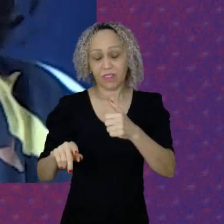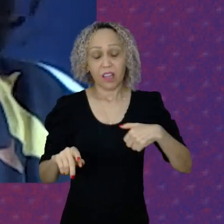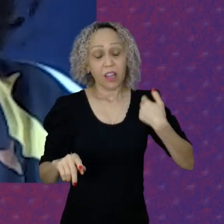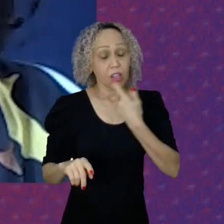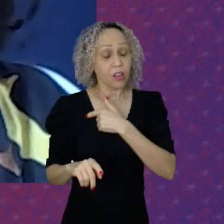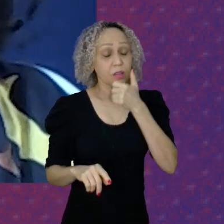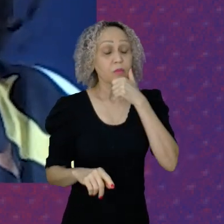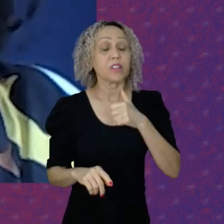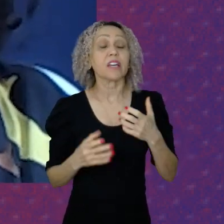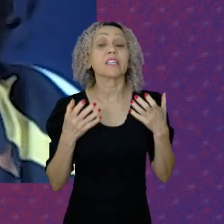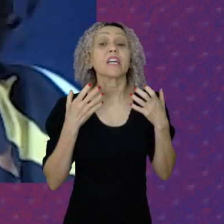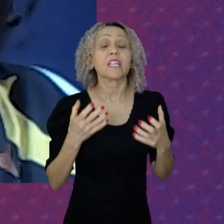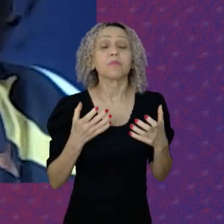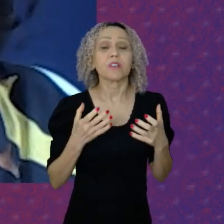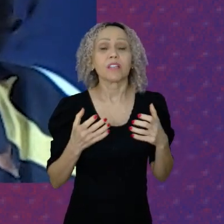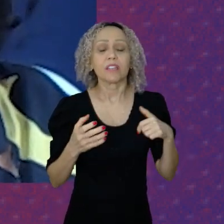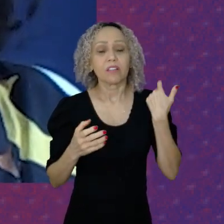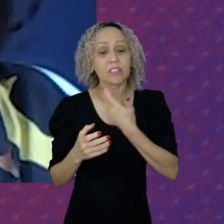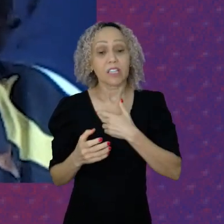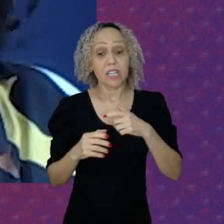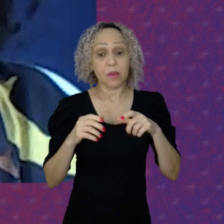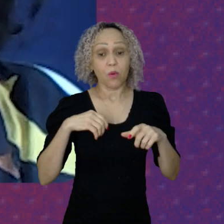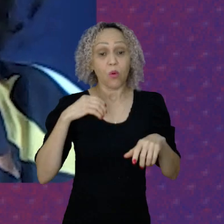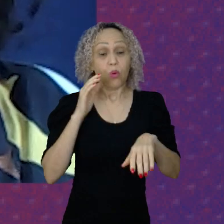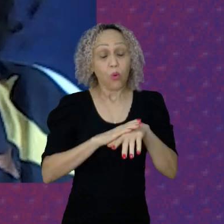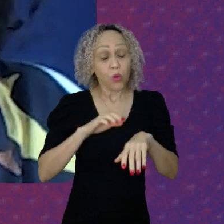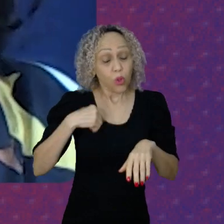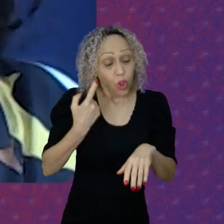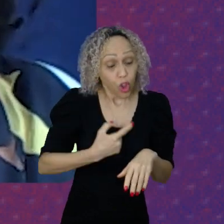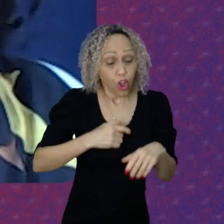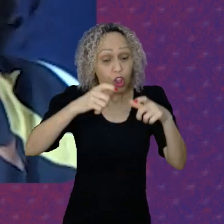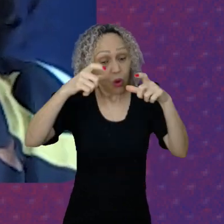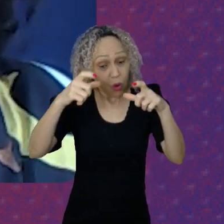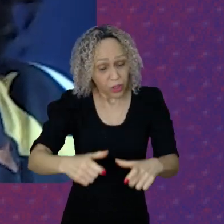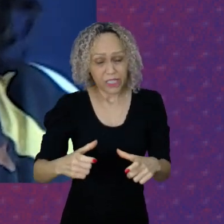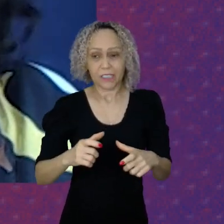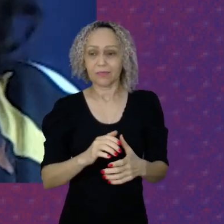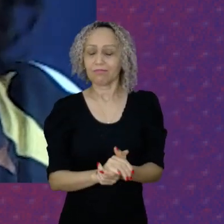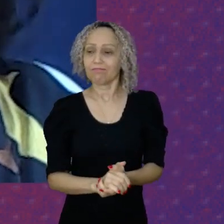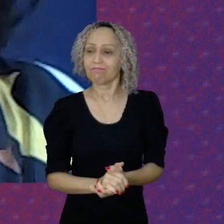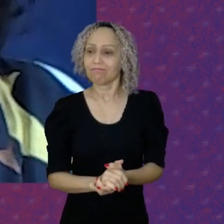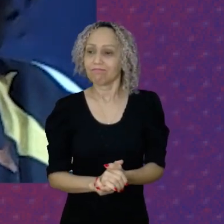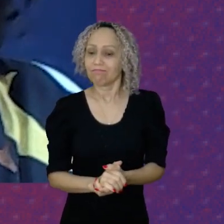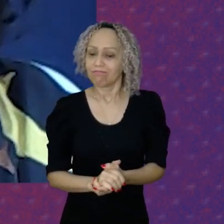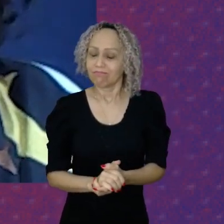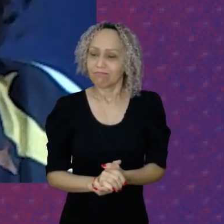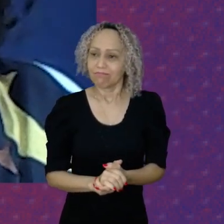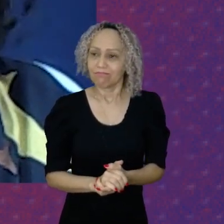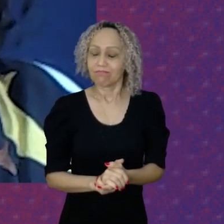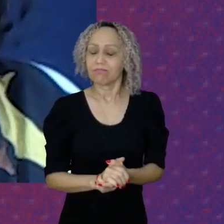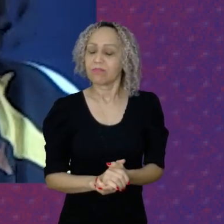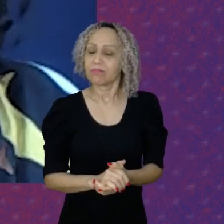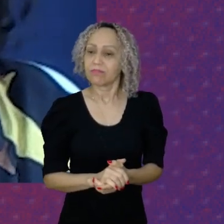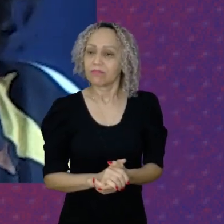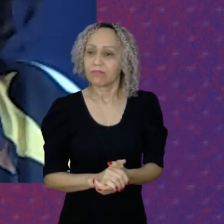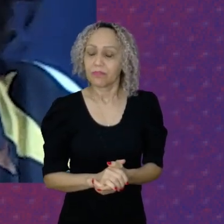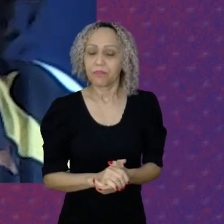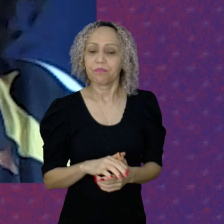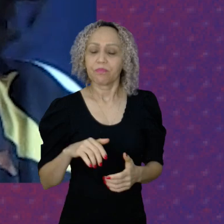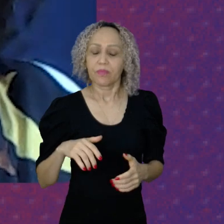quase 52% da população brasileira, e se nós nos reportarmos